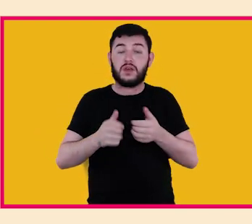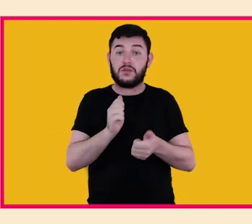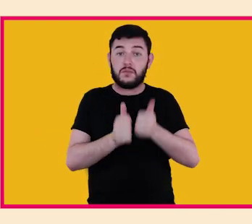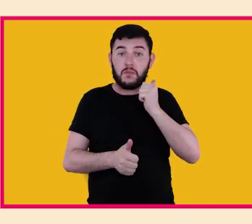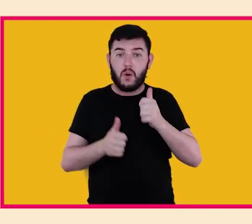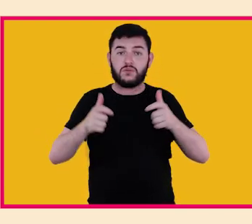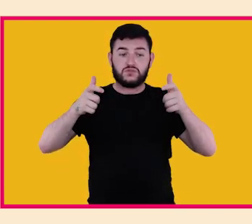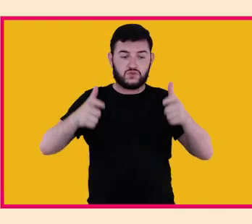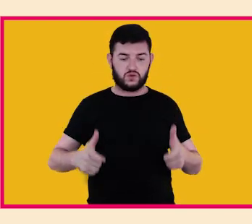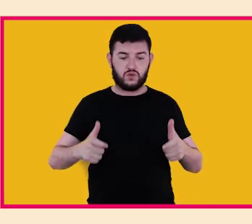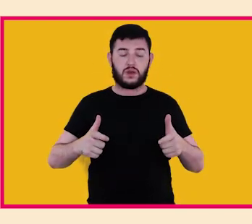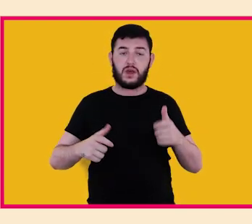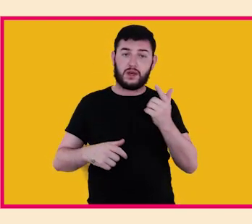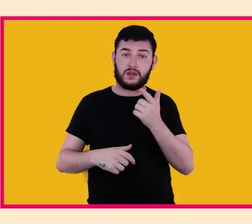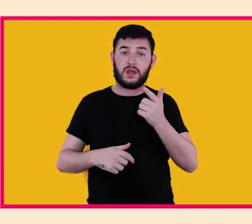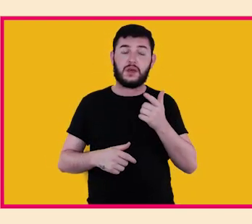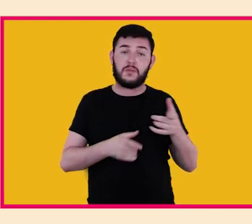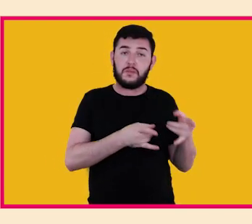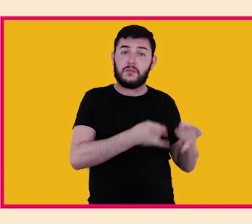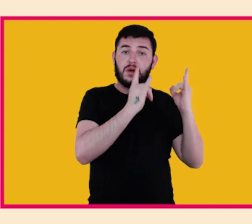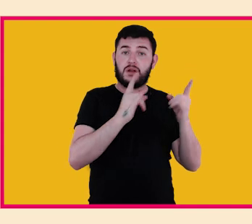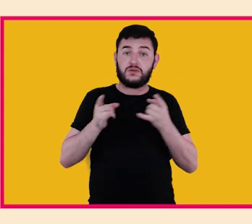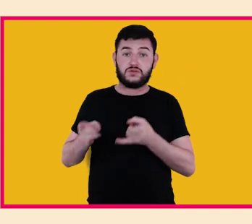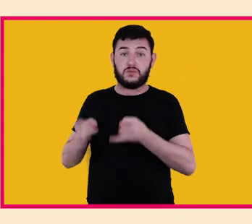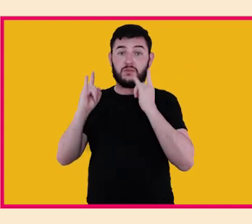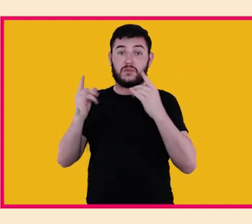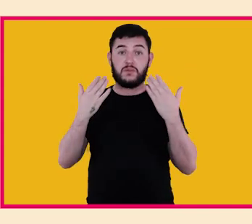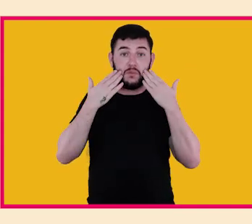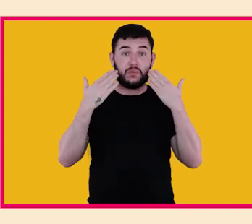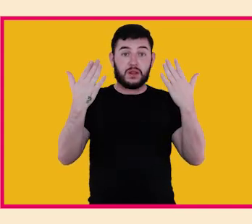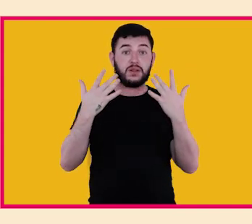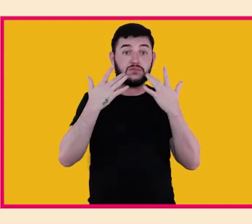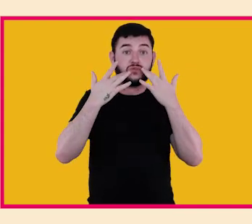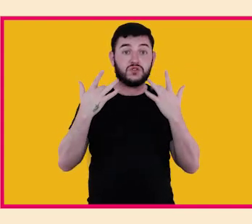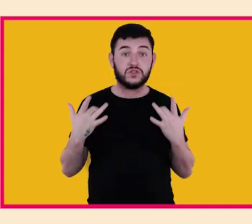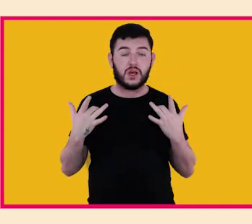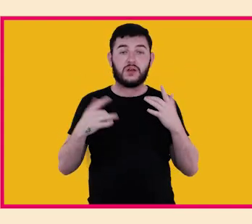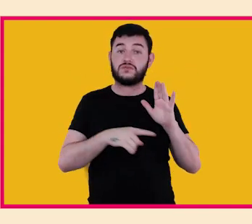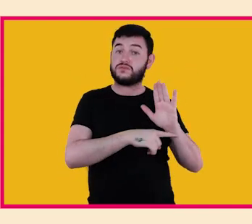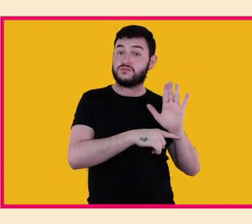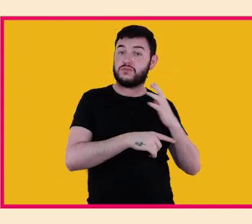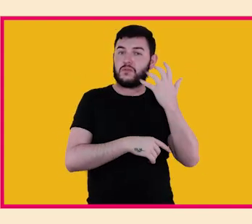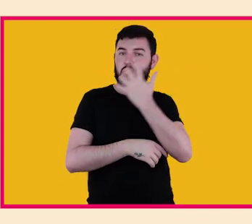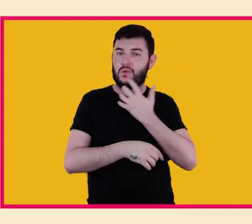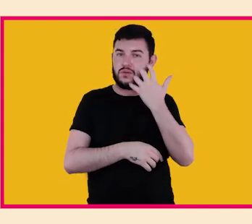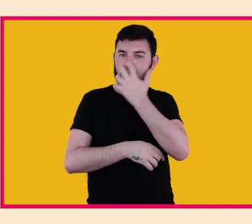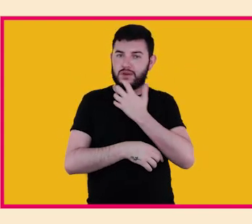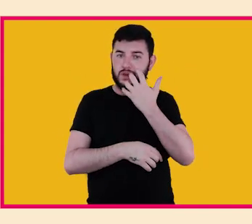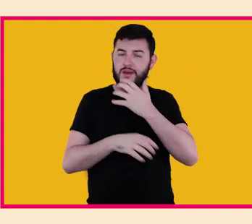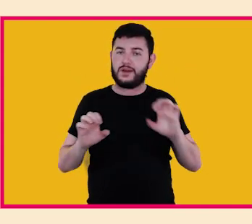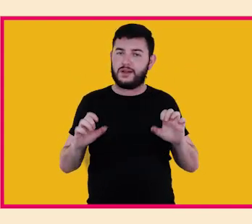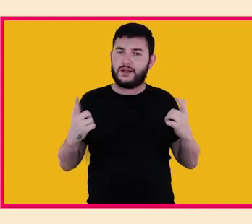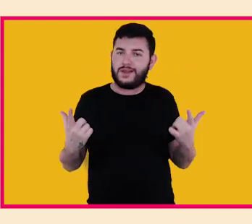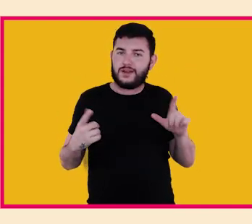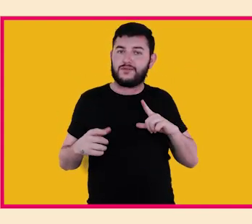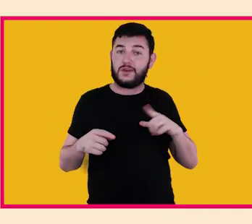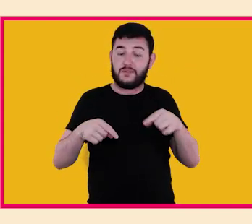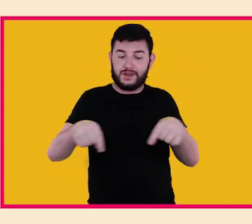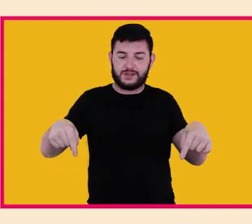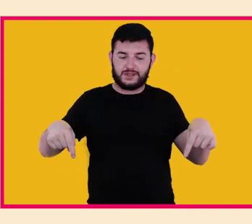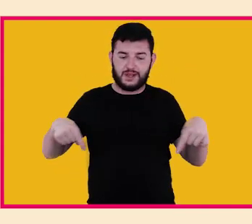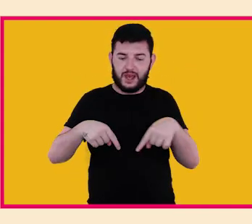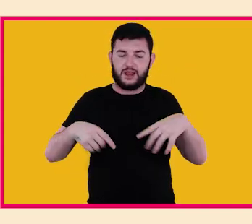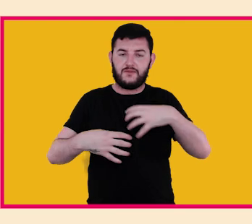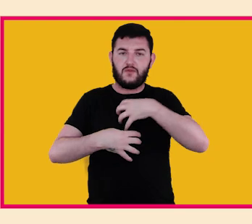diferentes dimensões voltadas para apresentações de teatro, cinema e música, além de uma sala multiuso que possui configuração